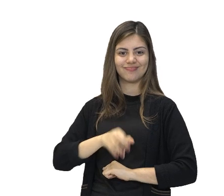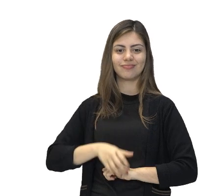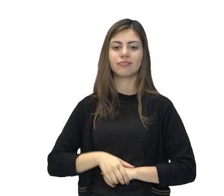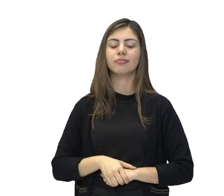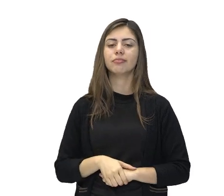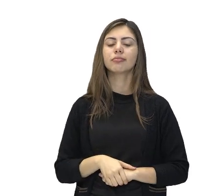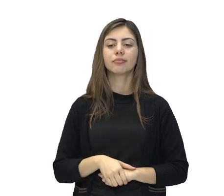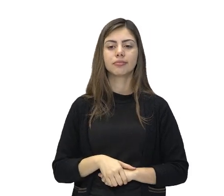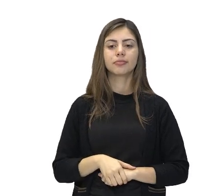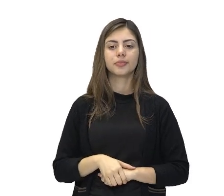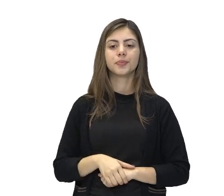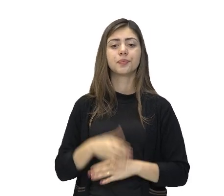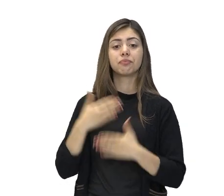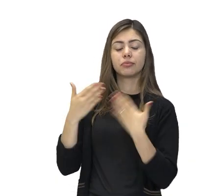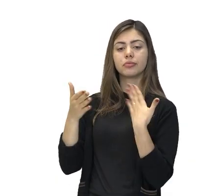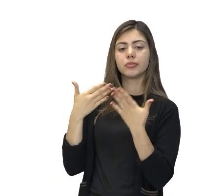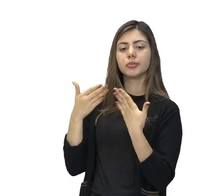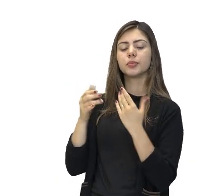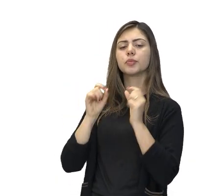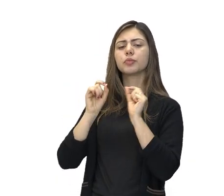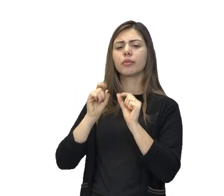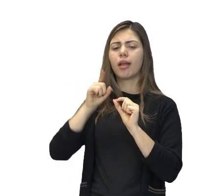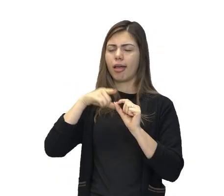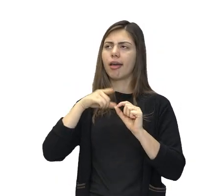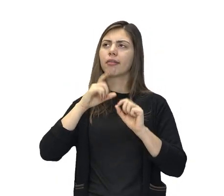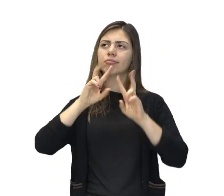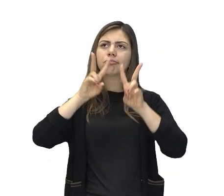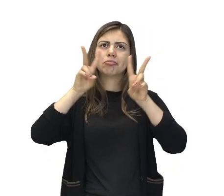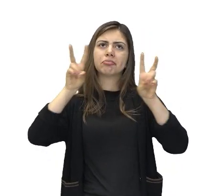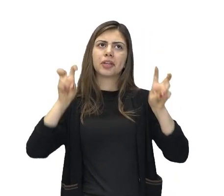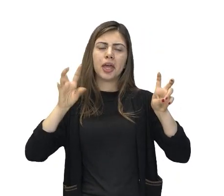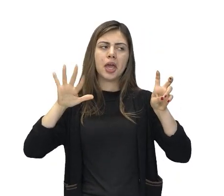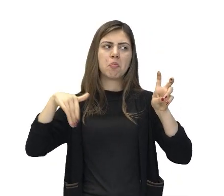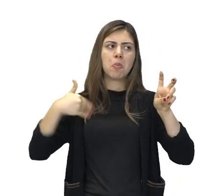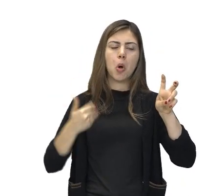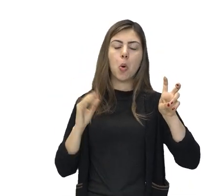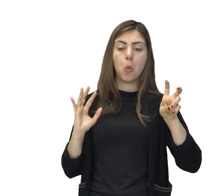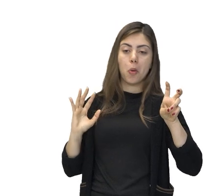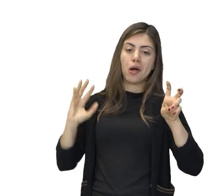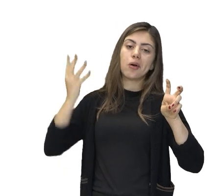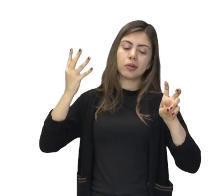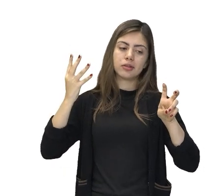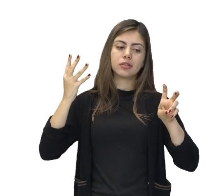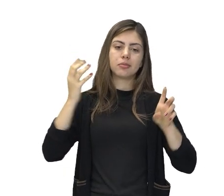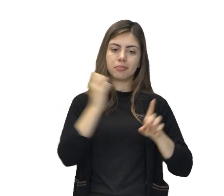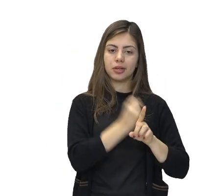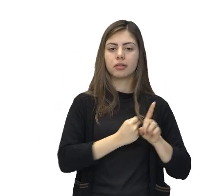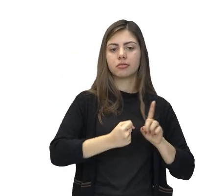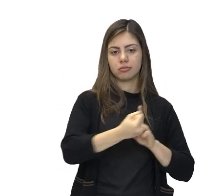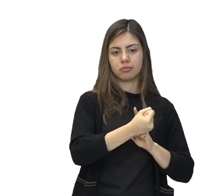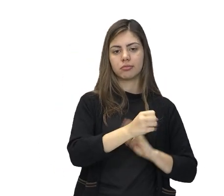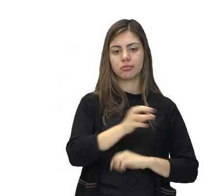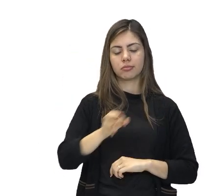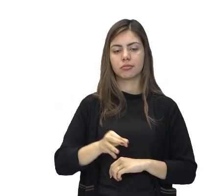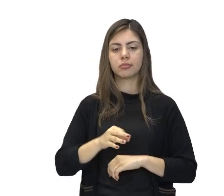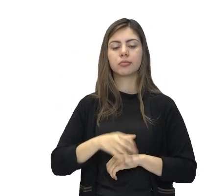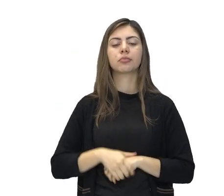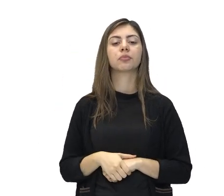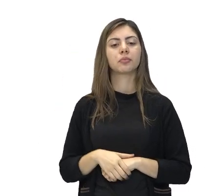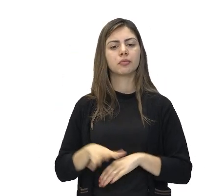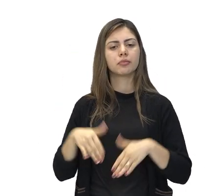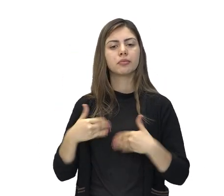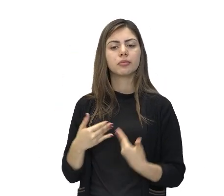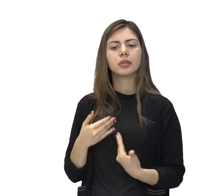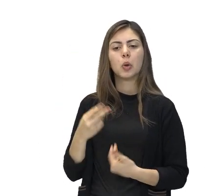nessa conversa, eles estão ali tratando de alguma temática, de alguma importância social, não é? E essa